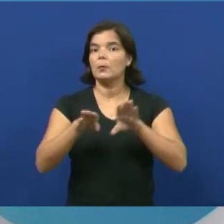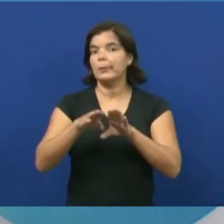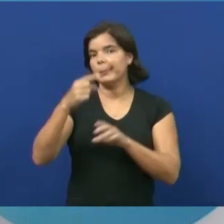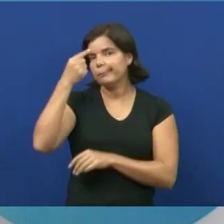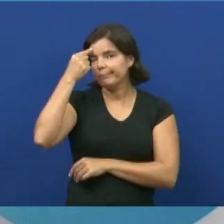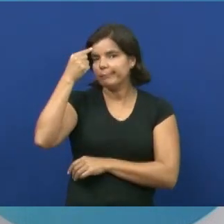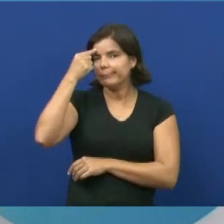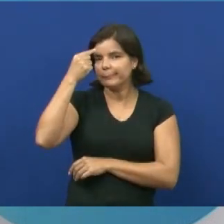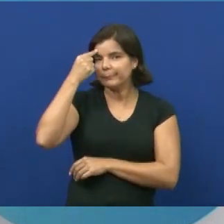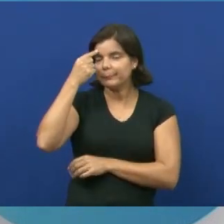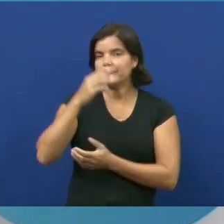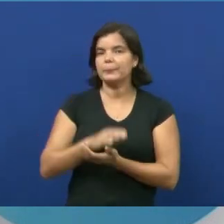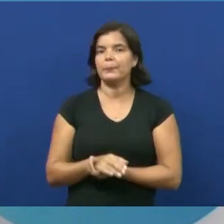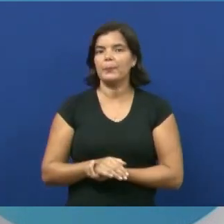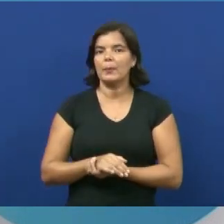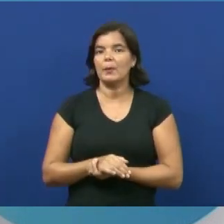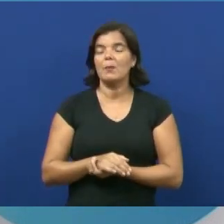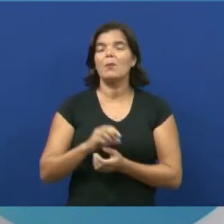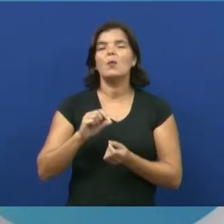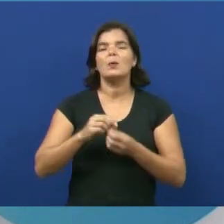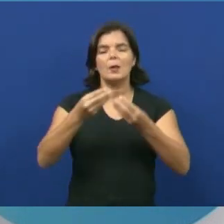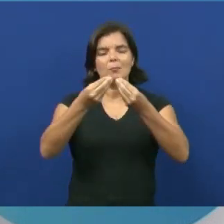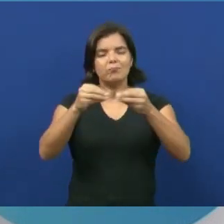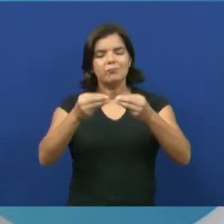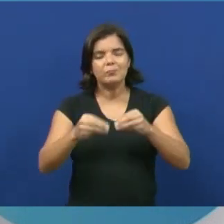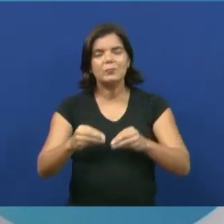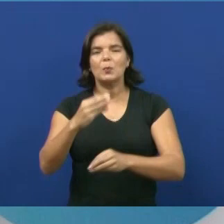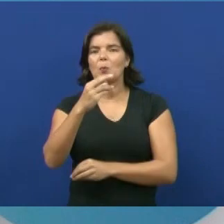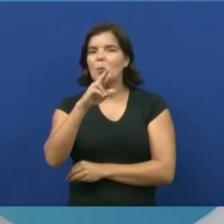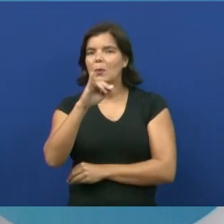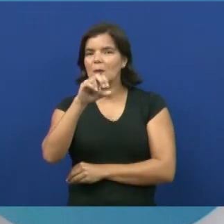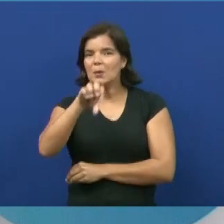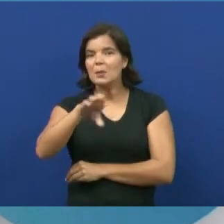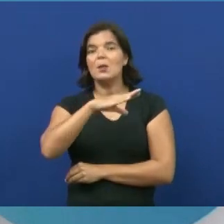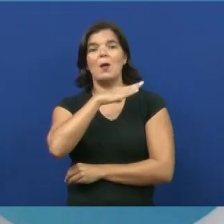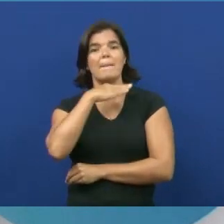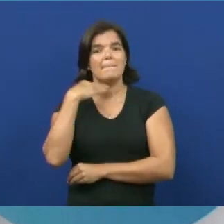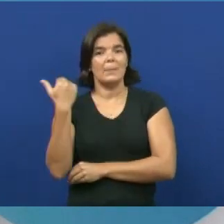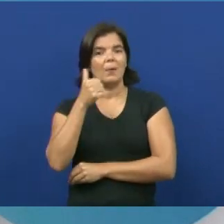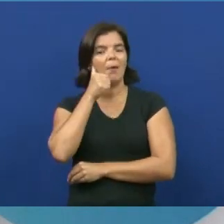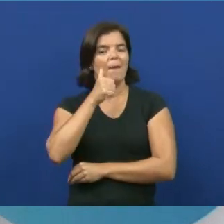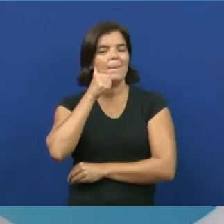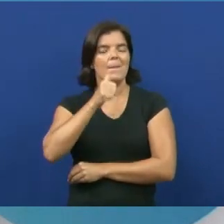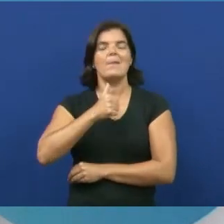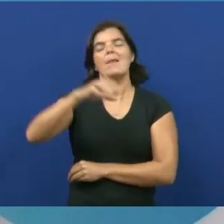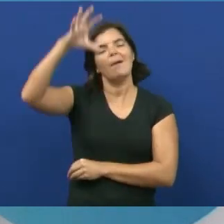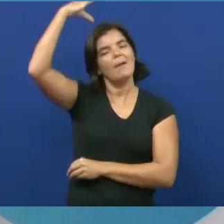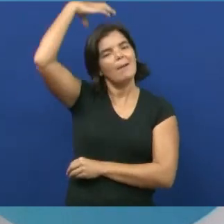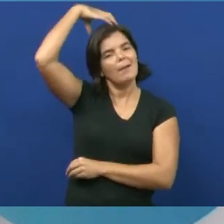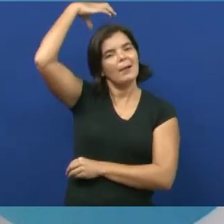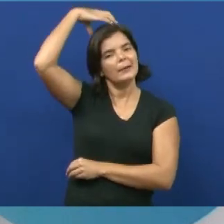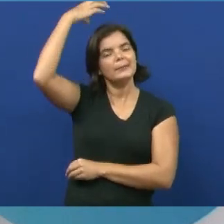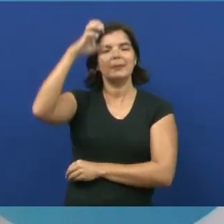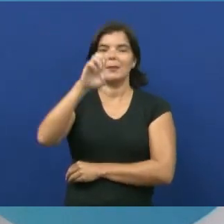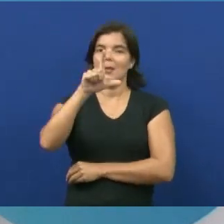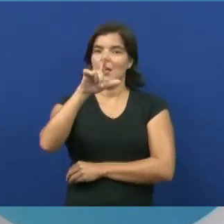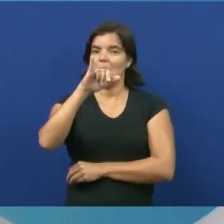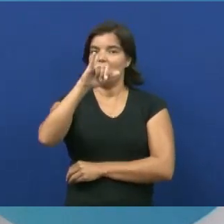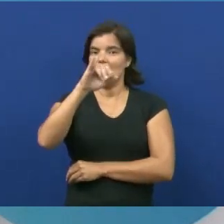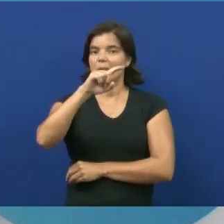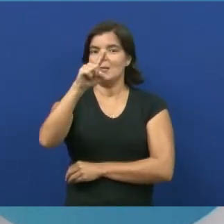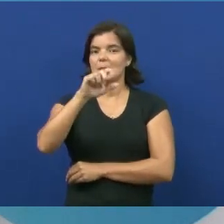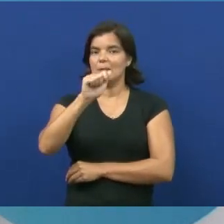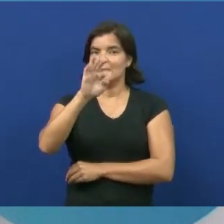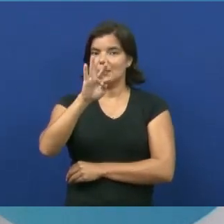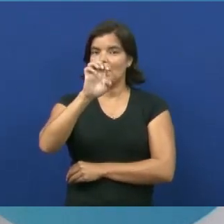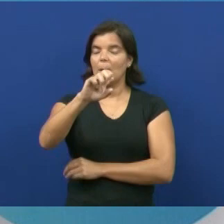ideológicas. Uma crise na monarquia, marcada pela morte da rainha Elizabeth I, que não vai deixar herdeiros, vai